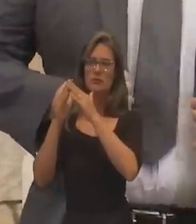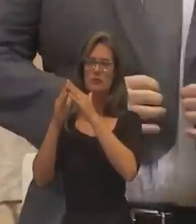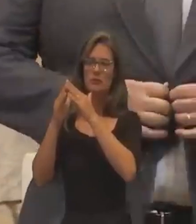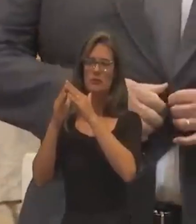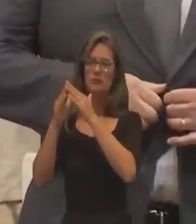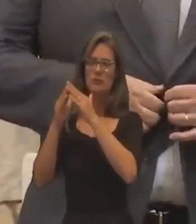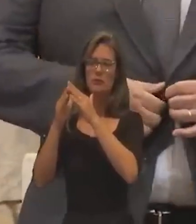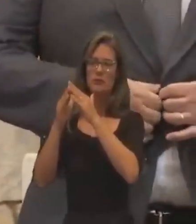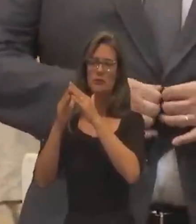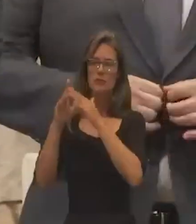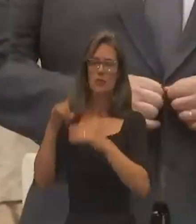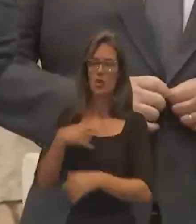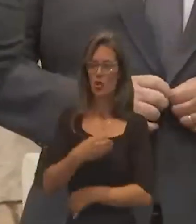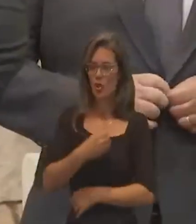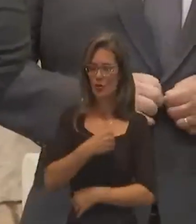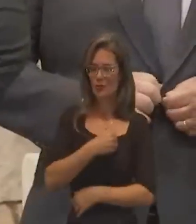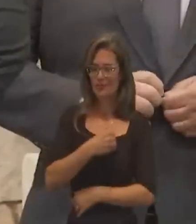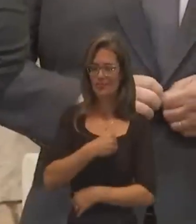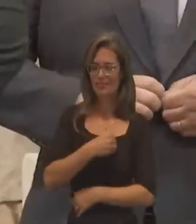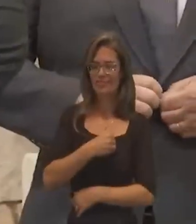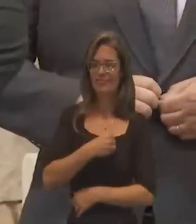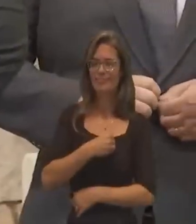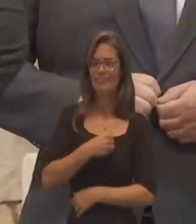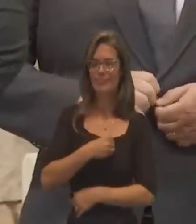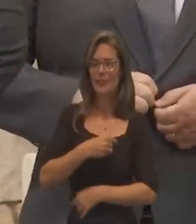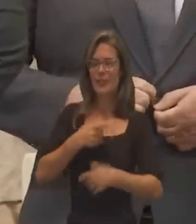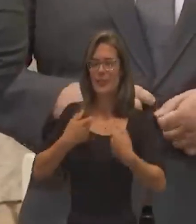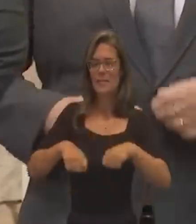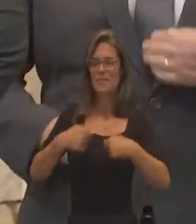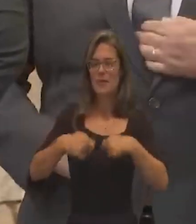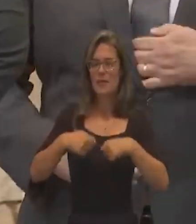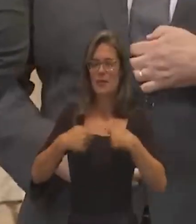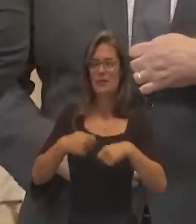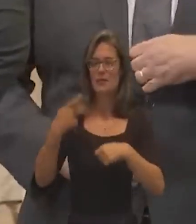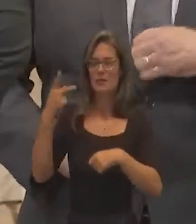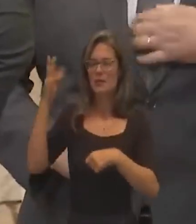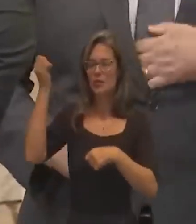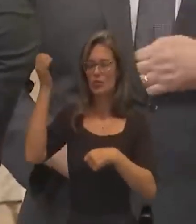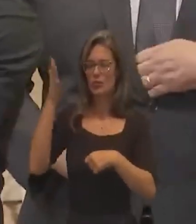como pecadores e carentes da sua graça.